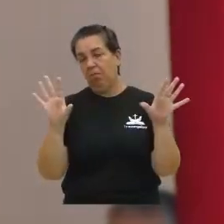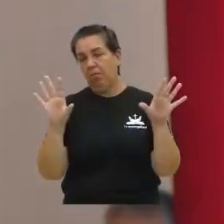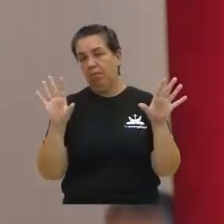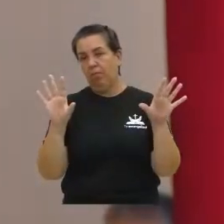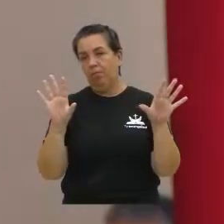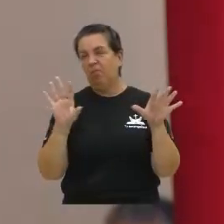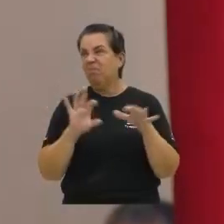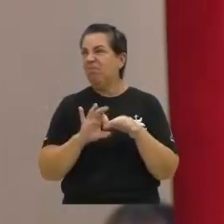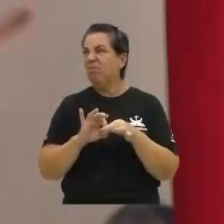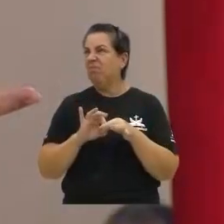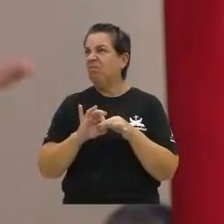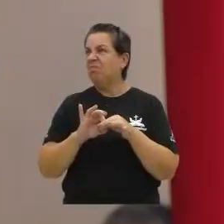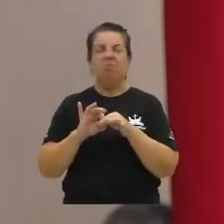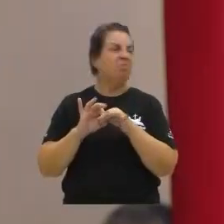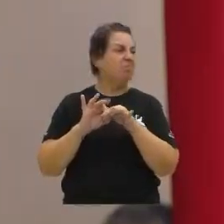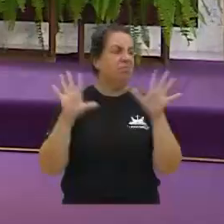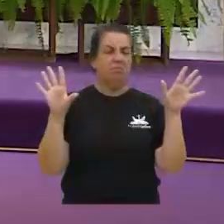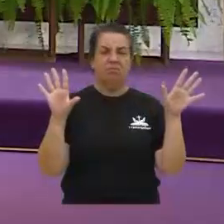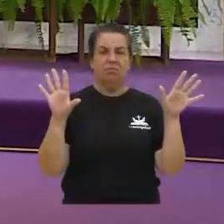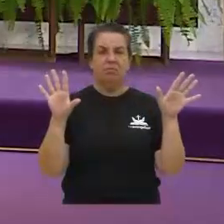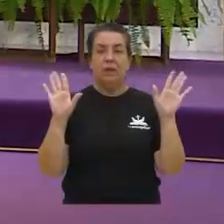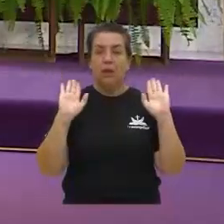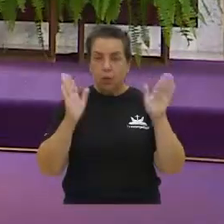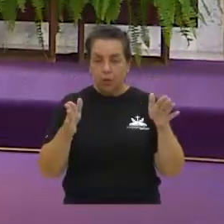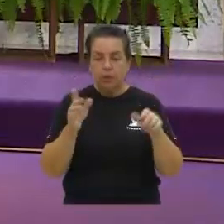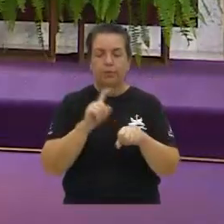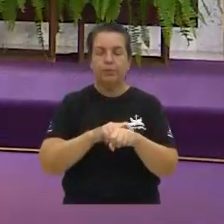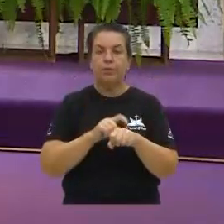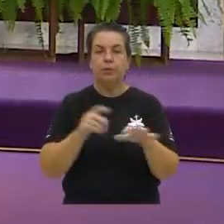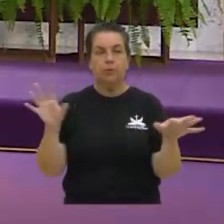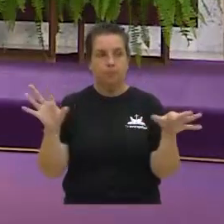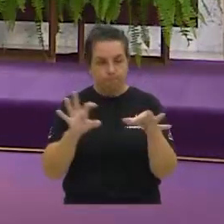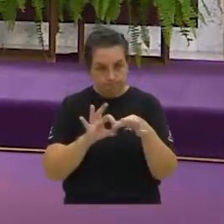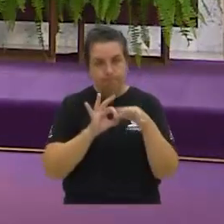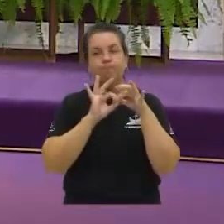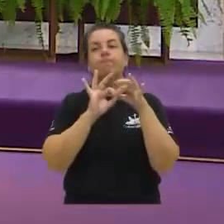aquilo que foi separado, aquilo que foi